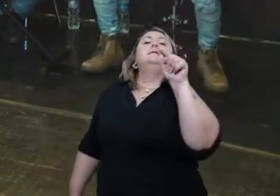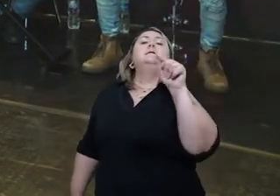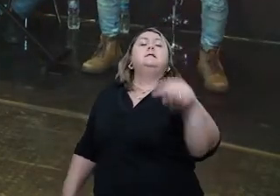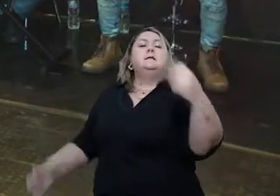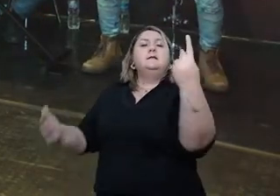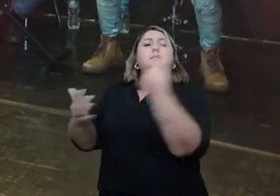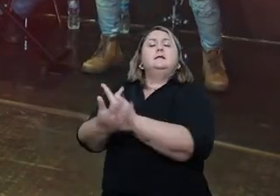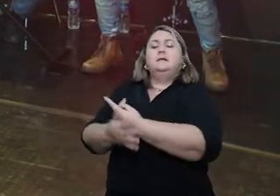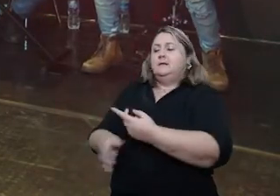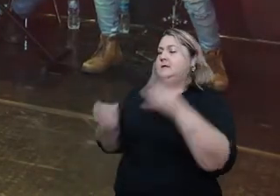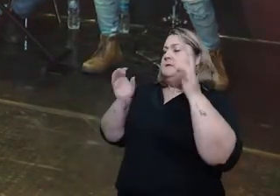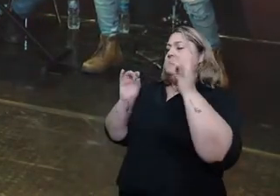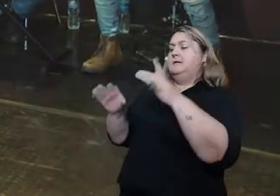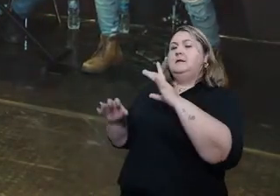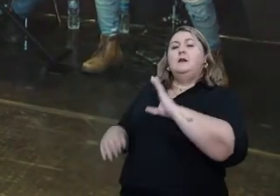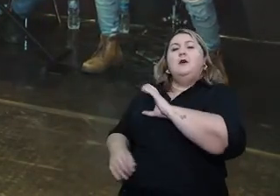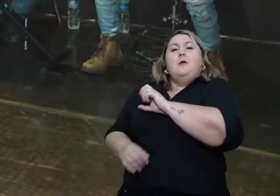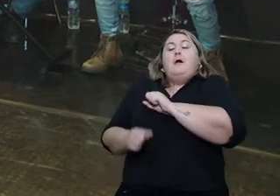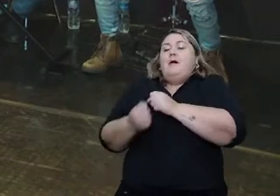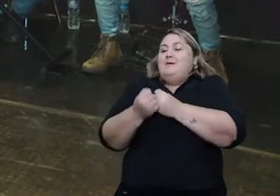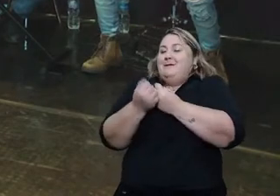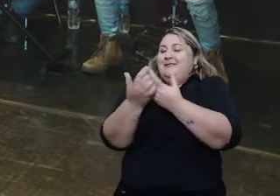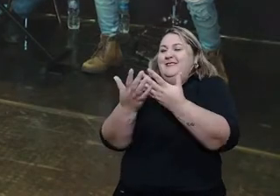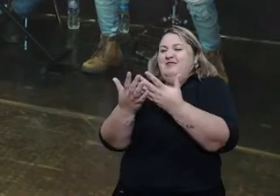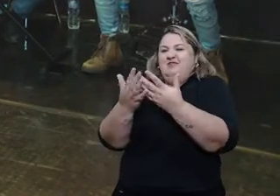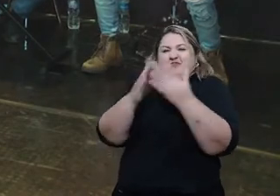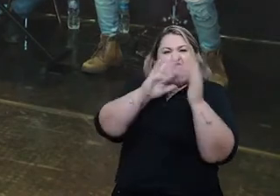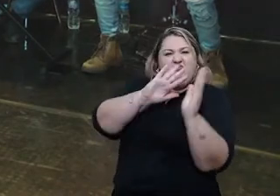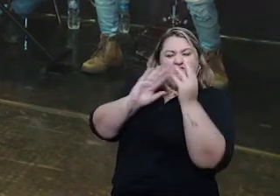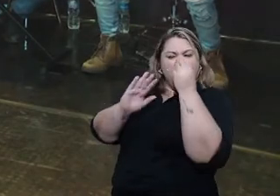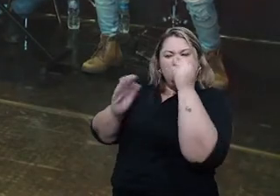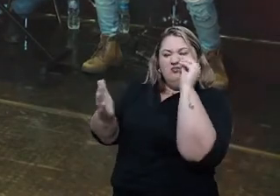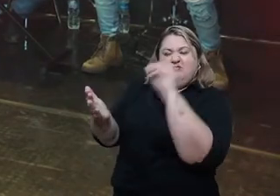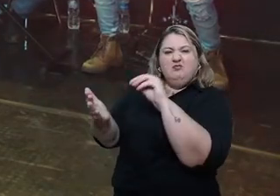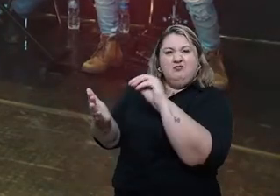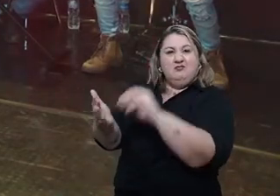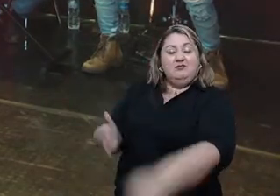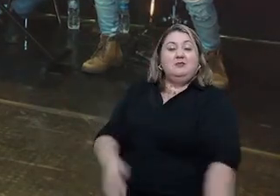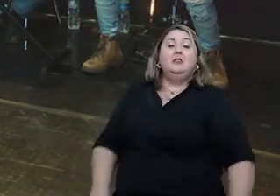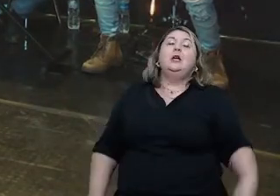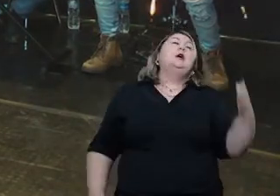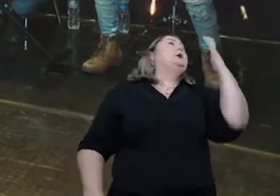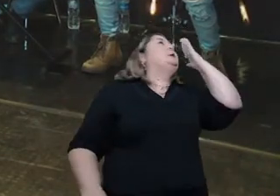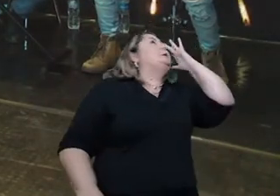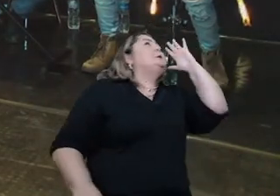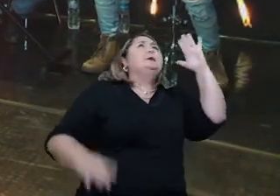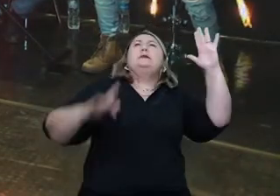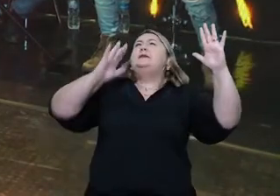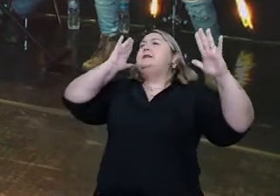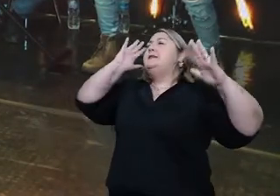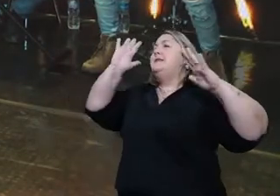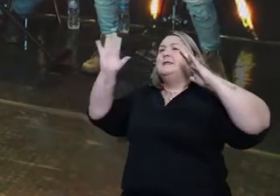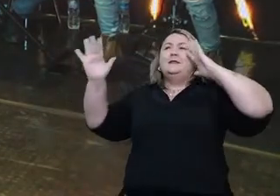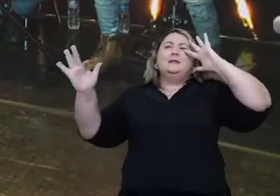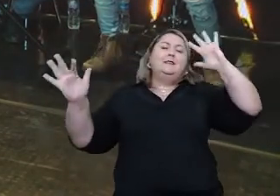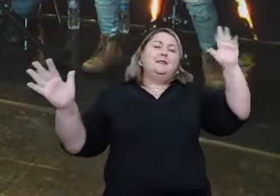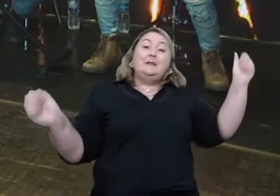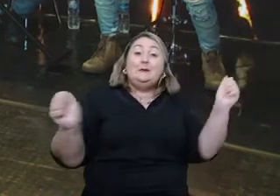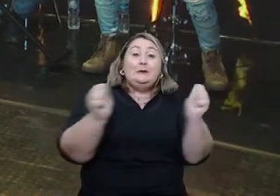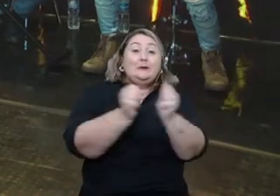quiser. Você jogou fora o amor que eu te dei, o sonho